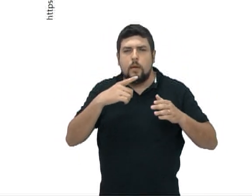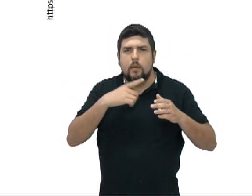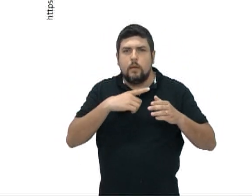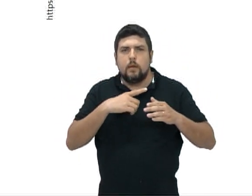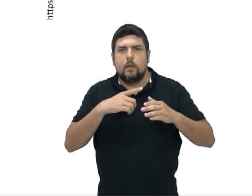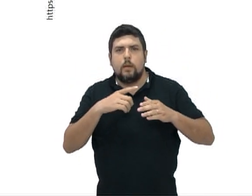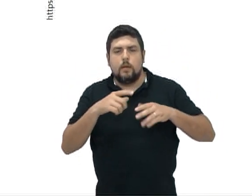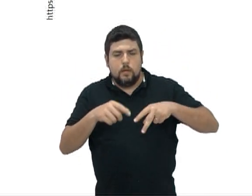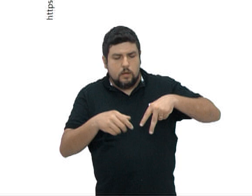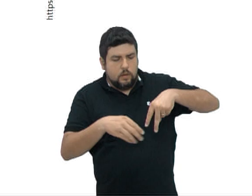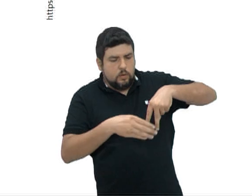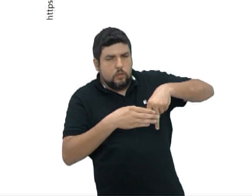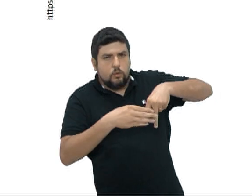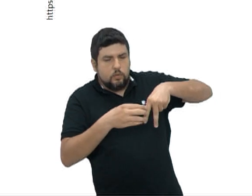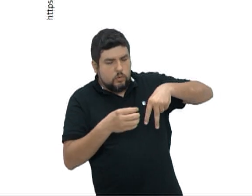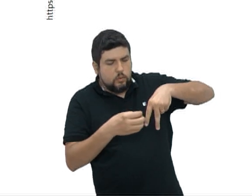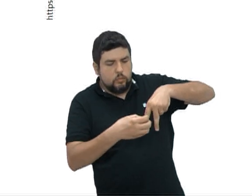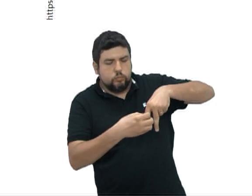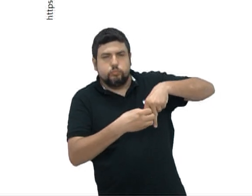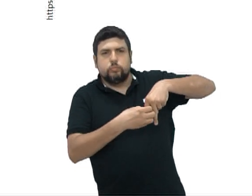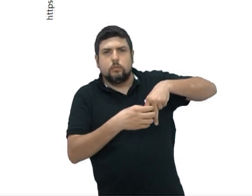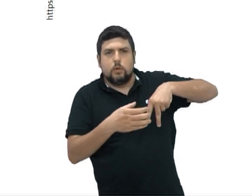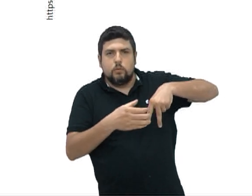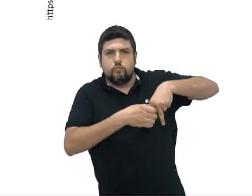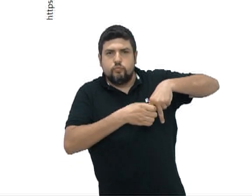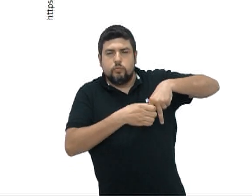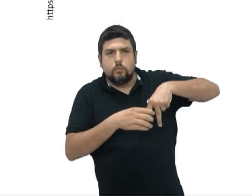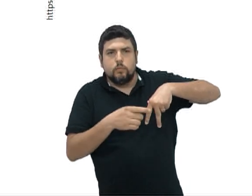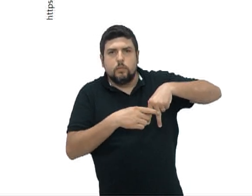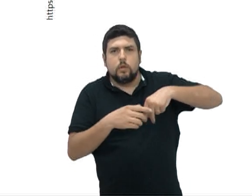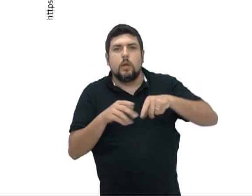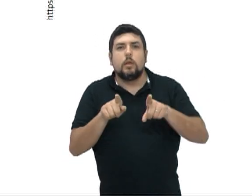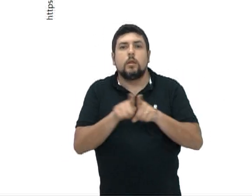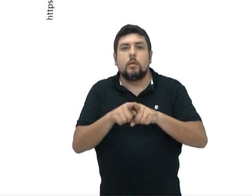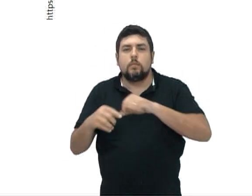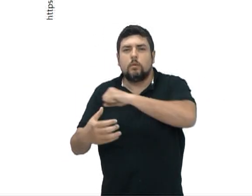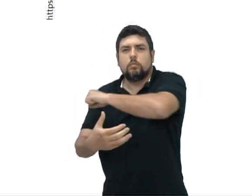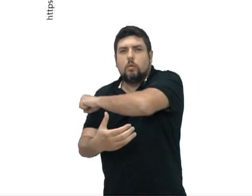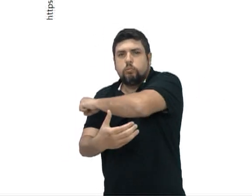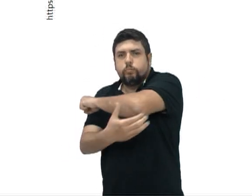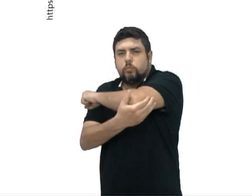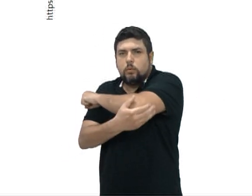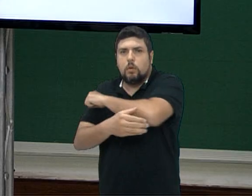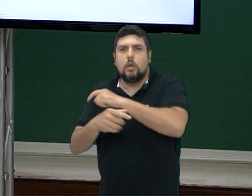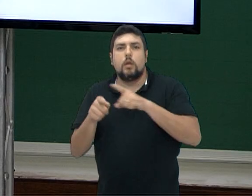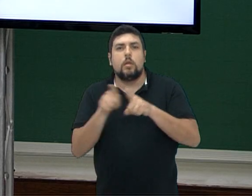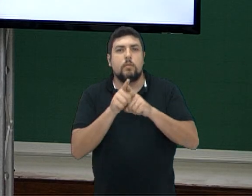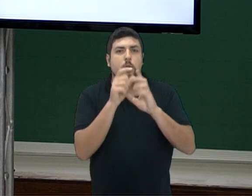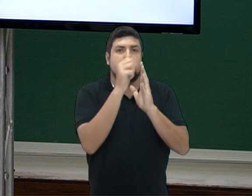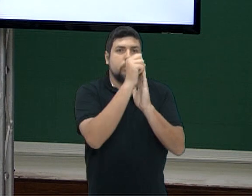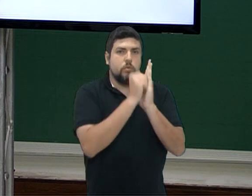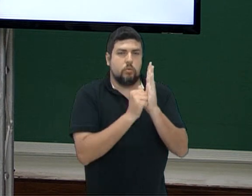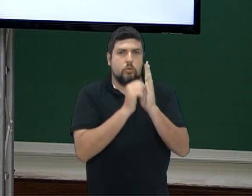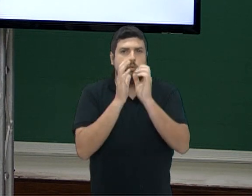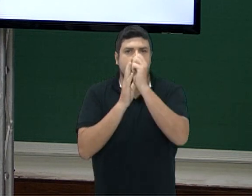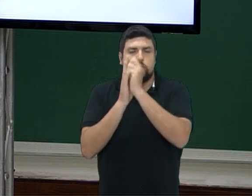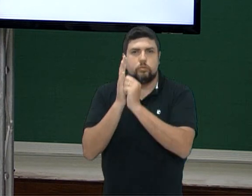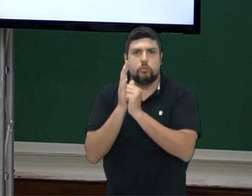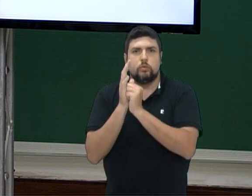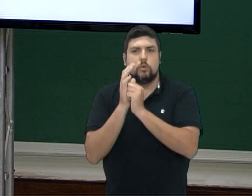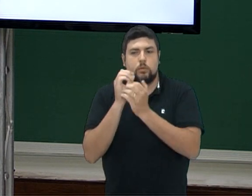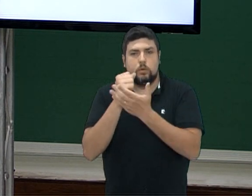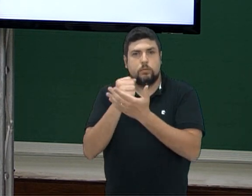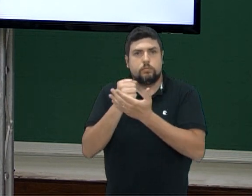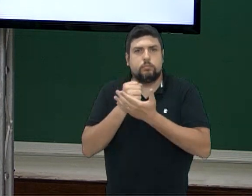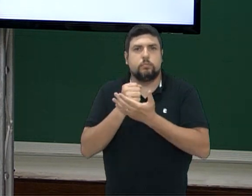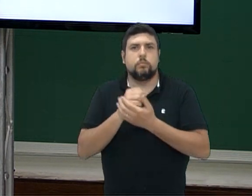a joelheira, protegendo aqui os joelhos, a cotoveleira e as luvas. Então, basicamente, eles protegem as